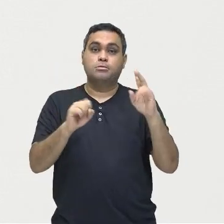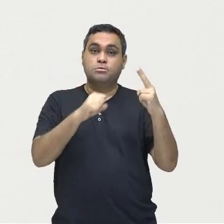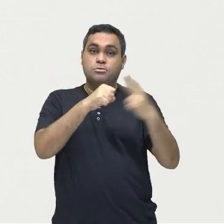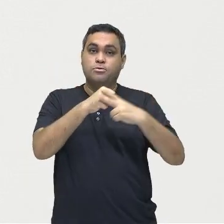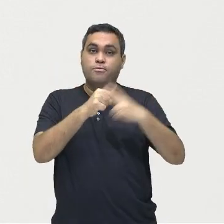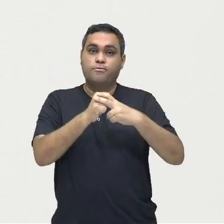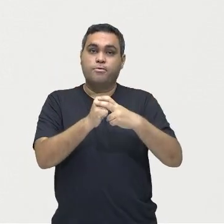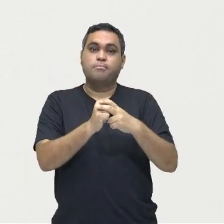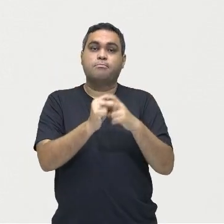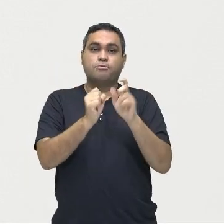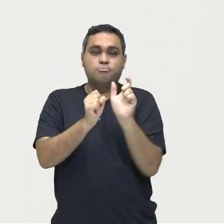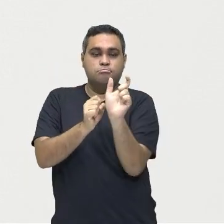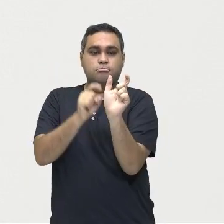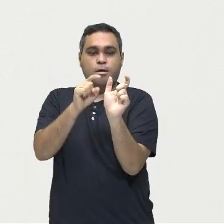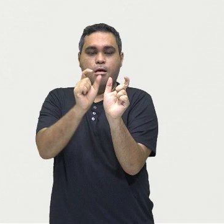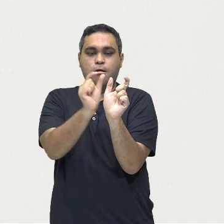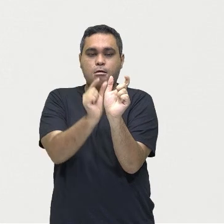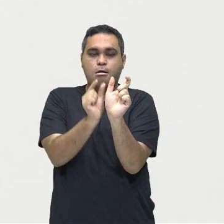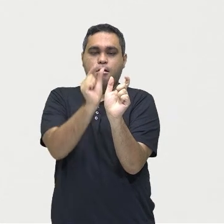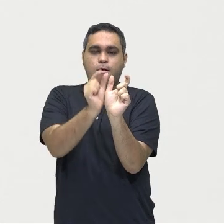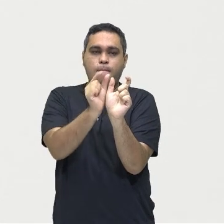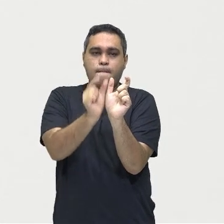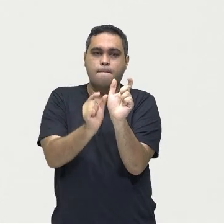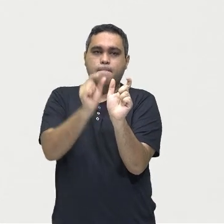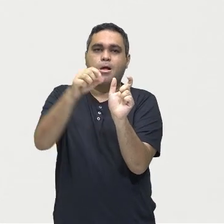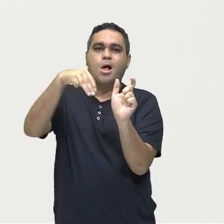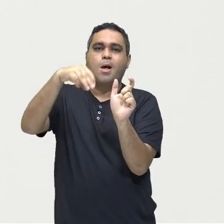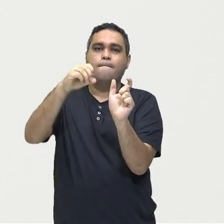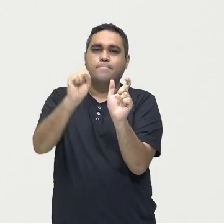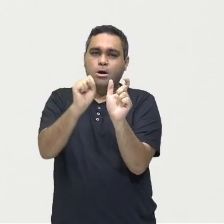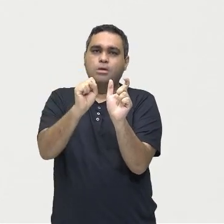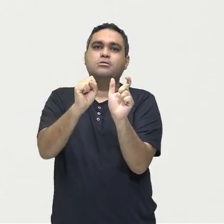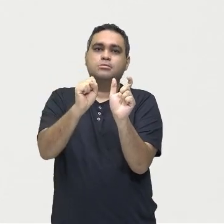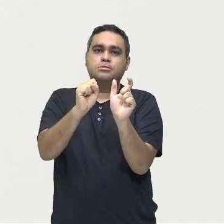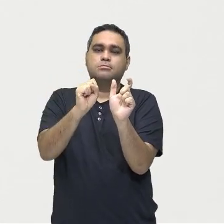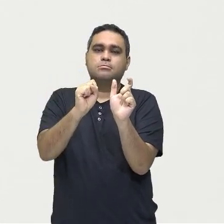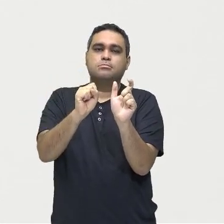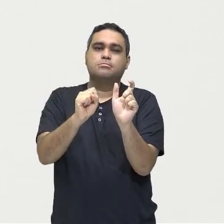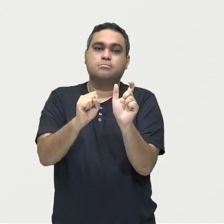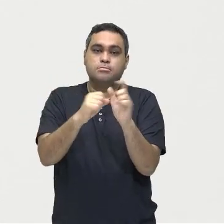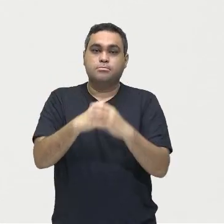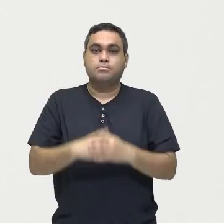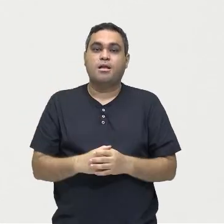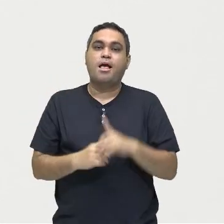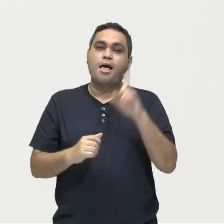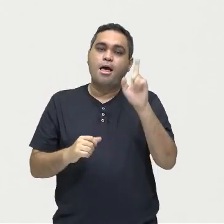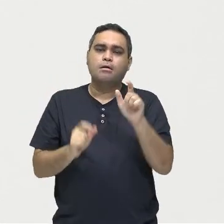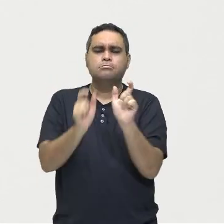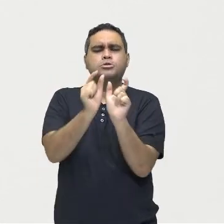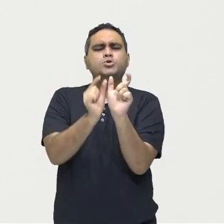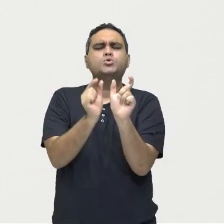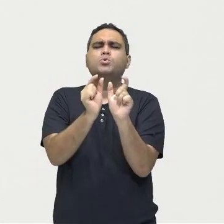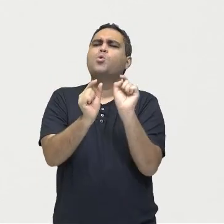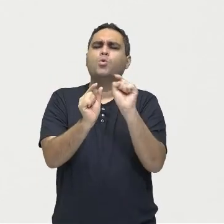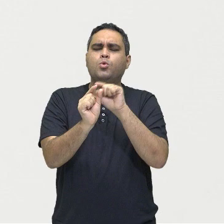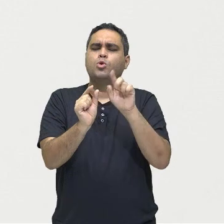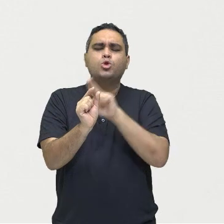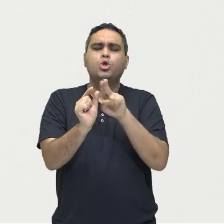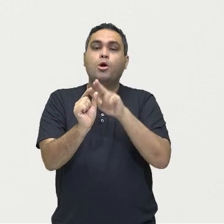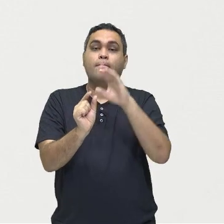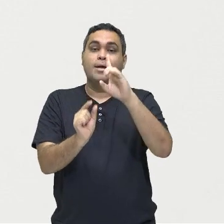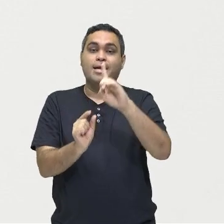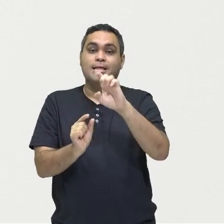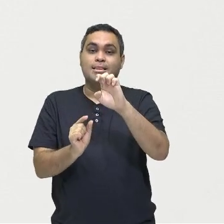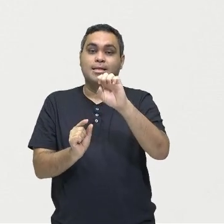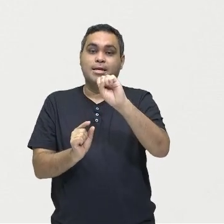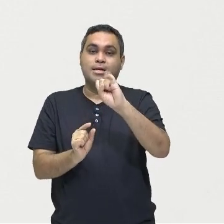desinências verbais. Então, essa é uma regra fundamental para a gente conseguir identificar o sujeito